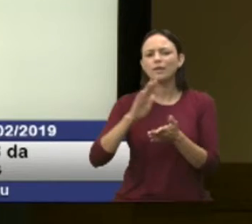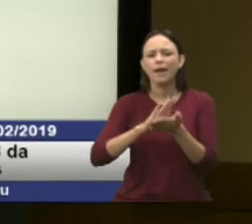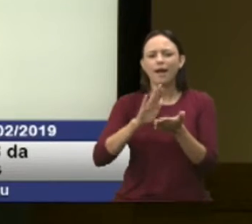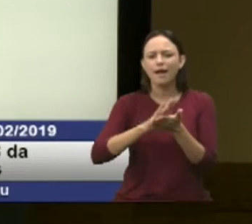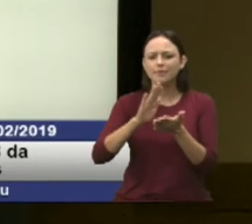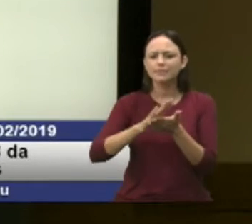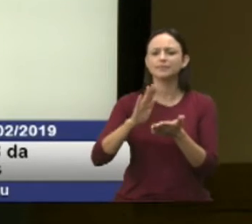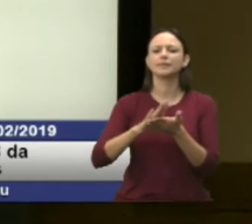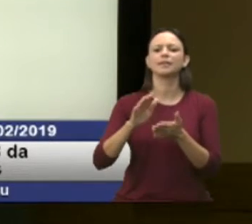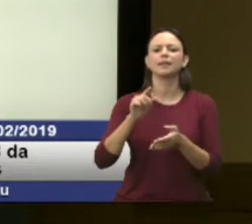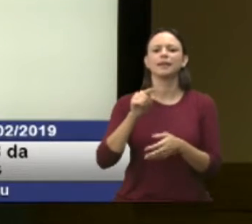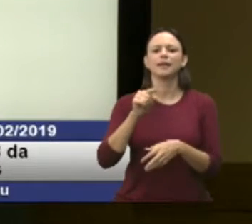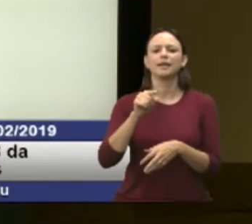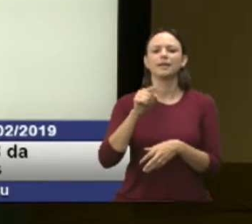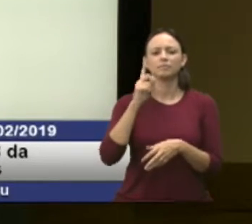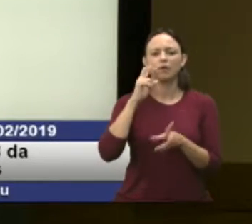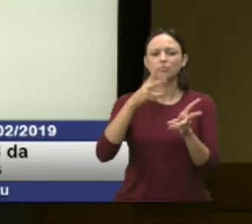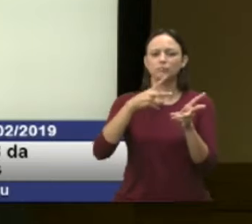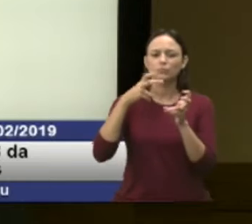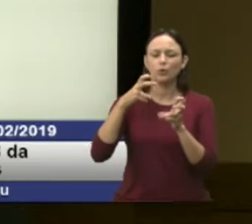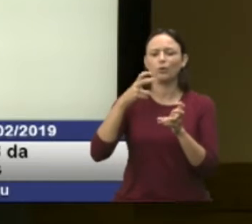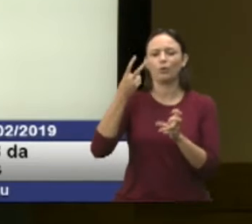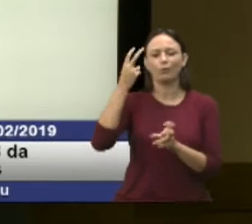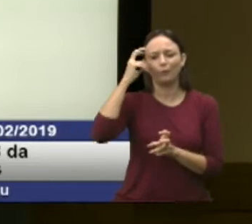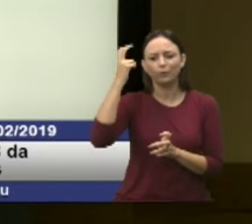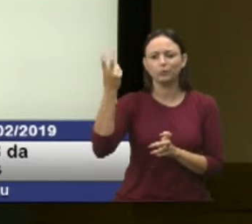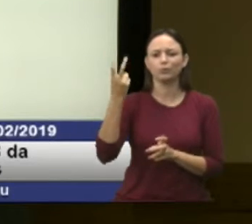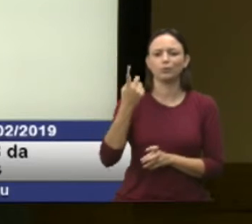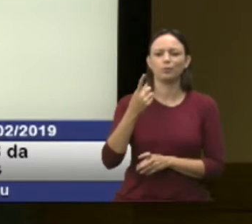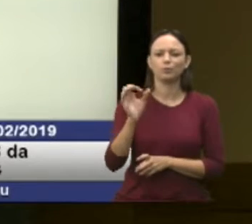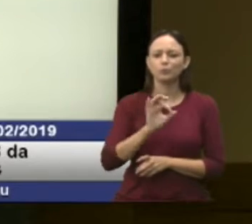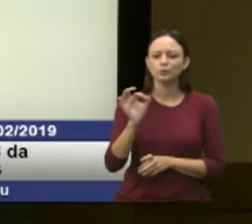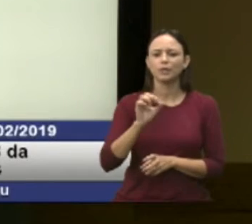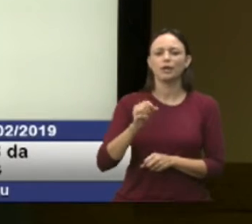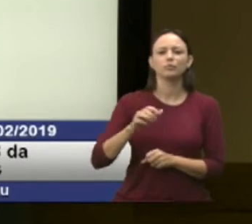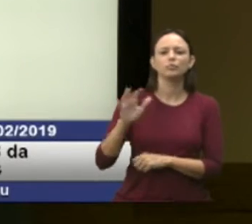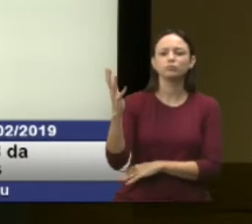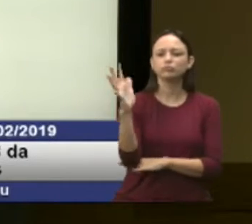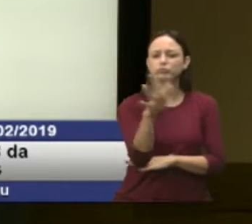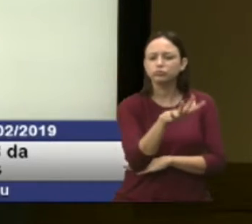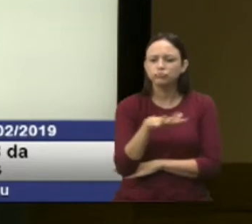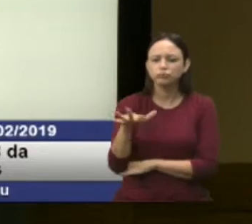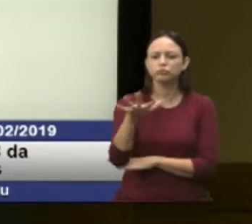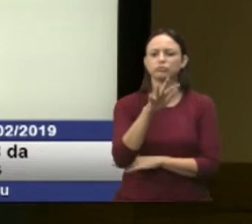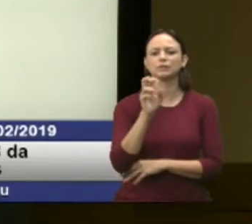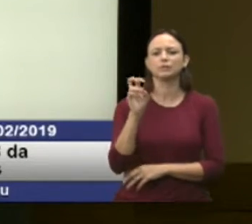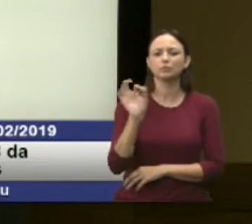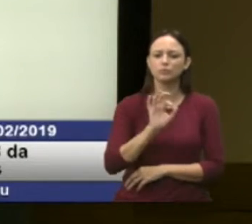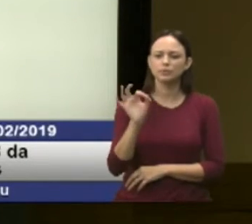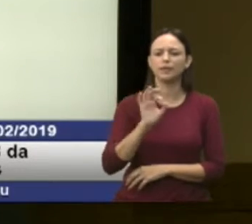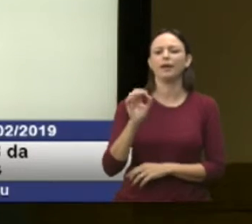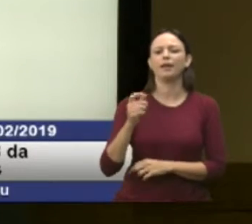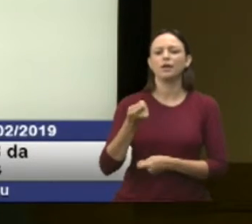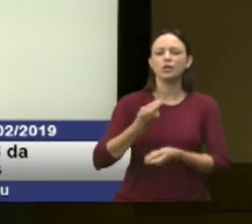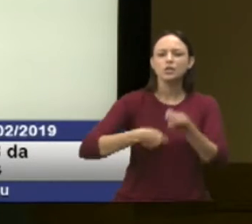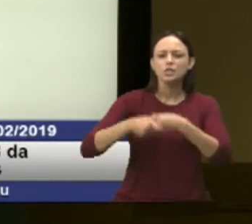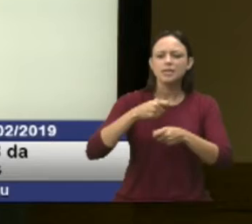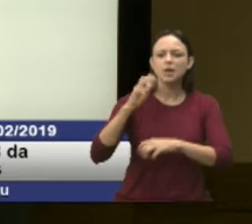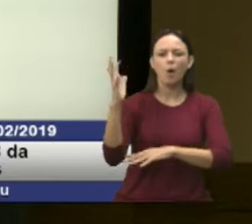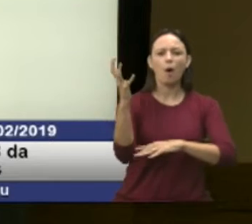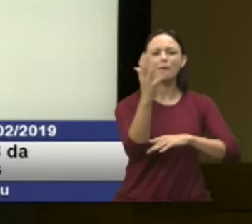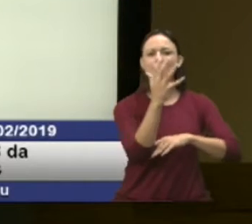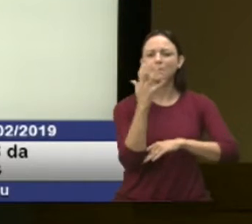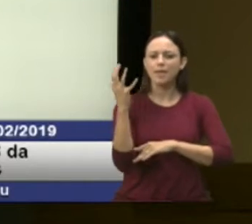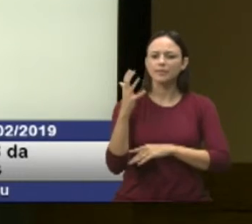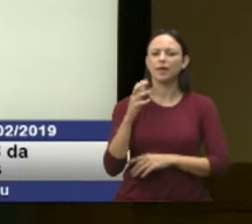vai perceber aí, a cultura 1%, urbanismo 5%, gestão ambiental 5%,